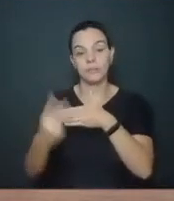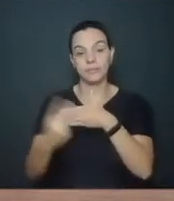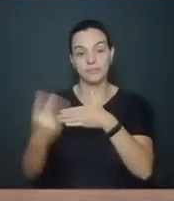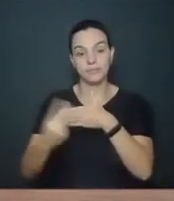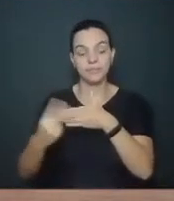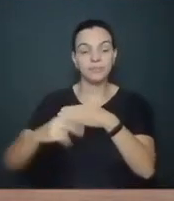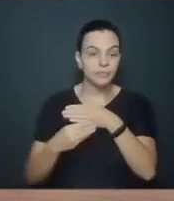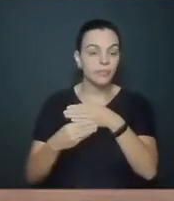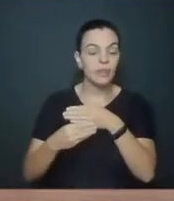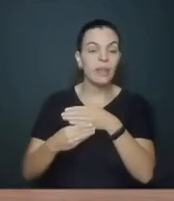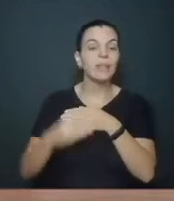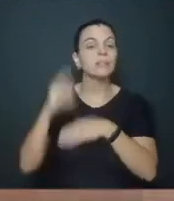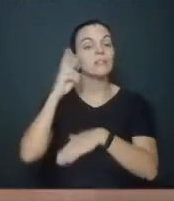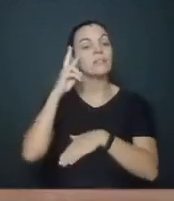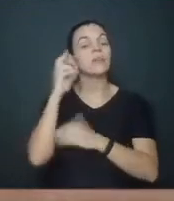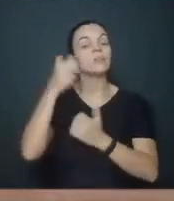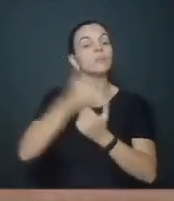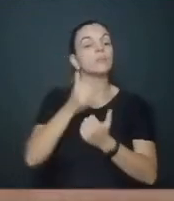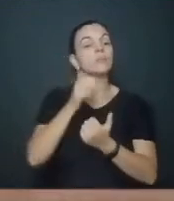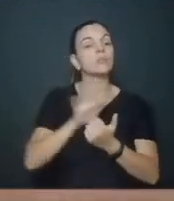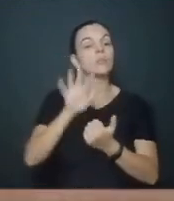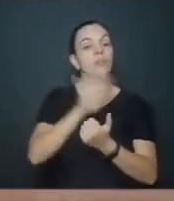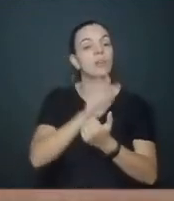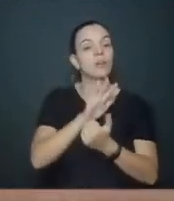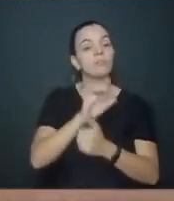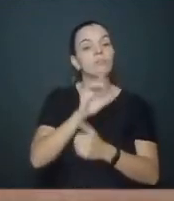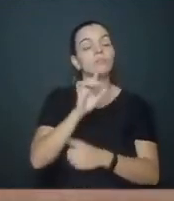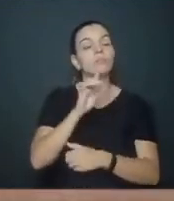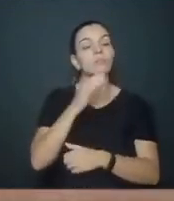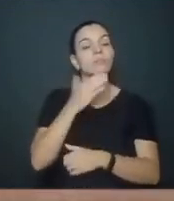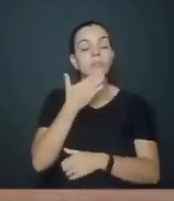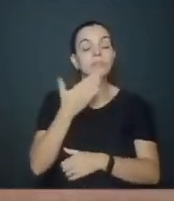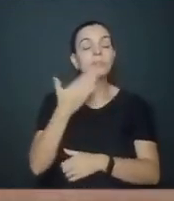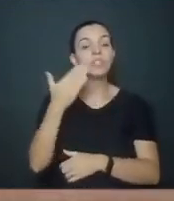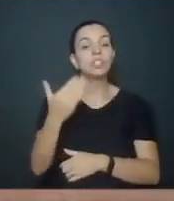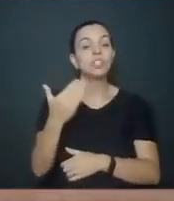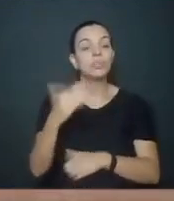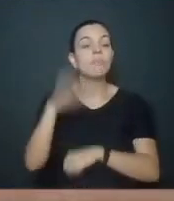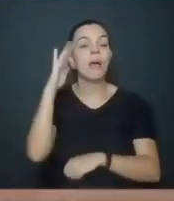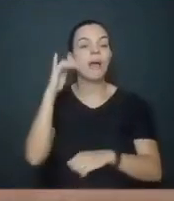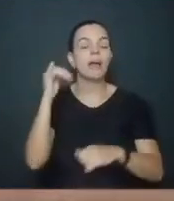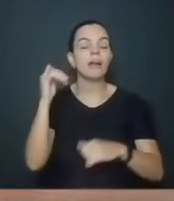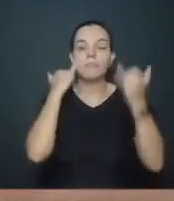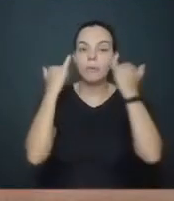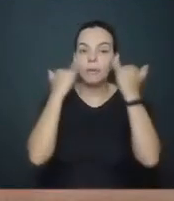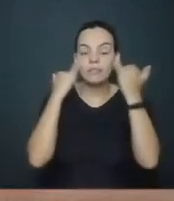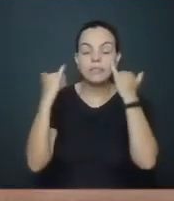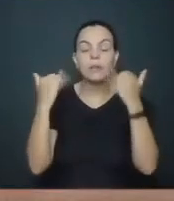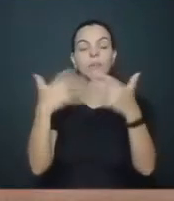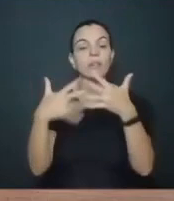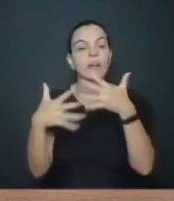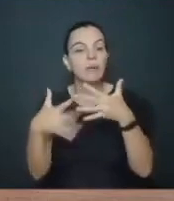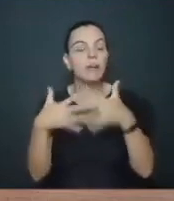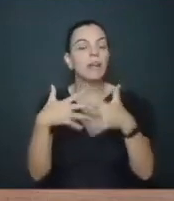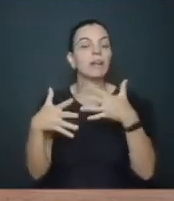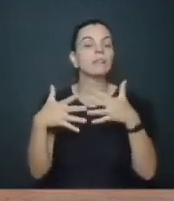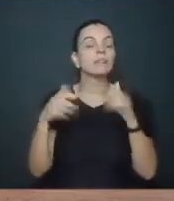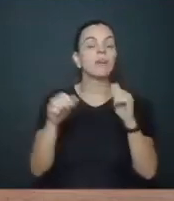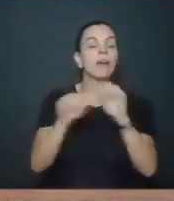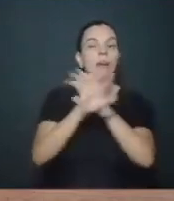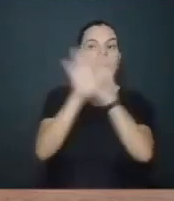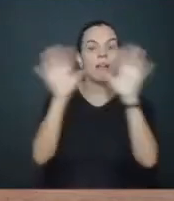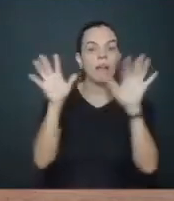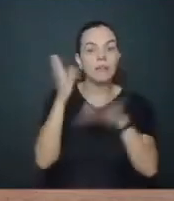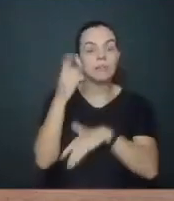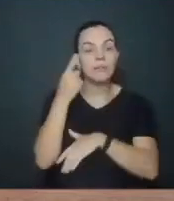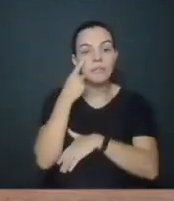um substitutivo geral para ampliar esse pedido de transparência com relação aos cálculos do IPTU, para também seja transparente os cálculos com